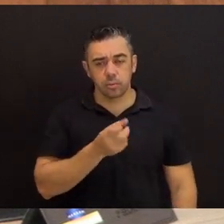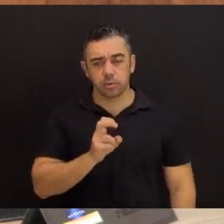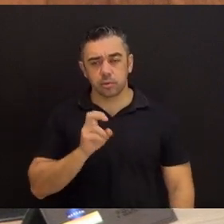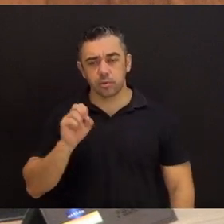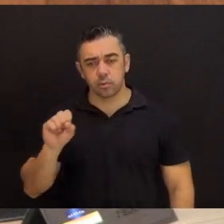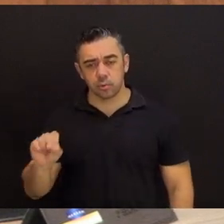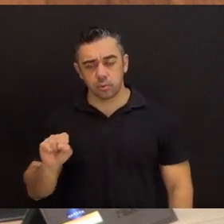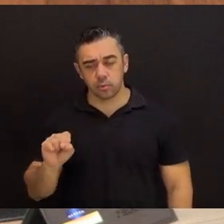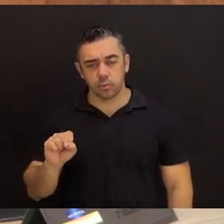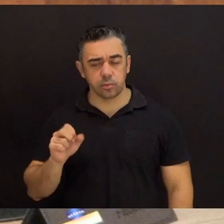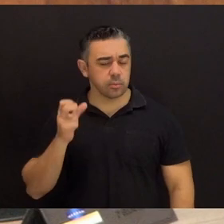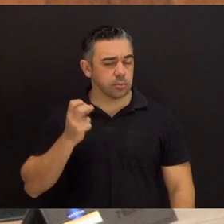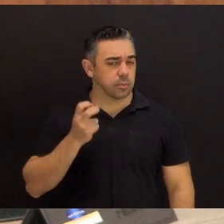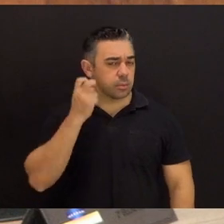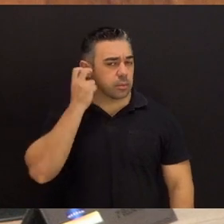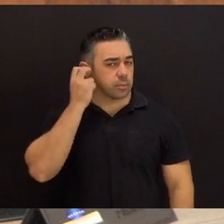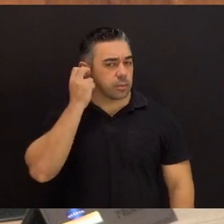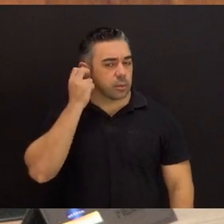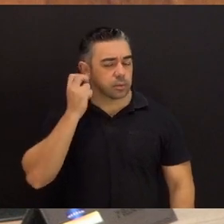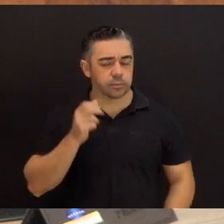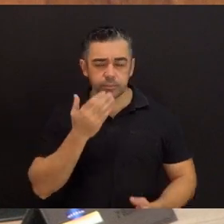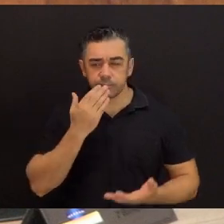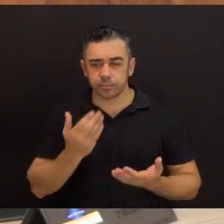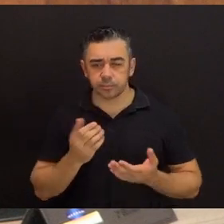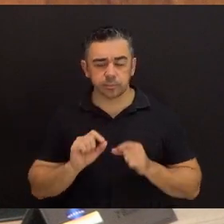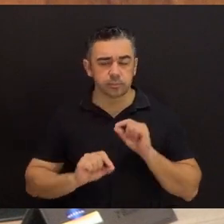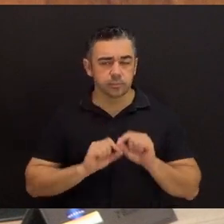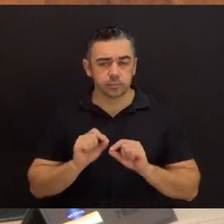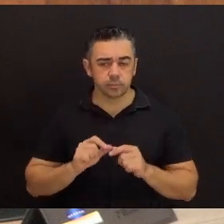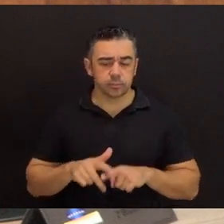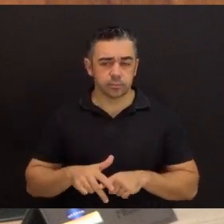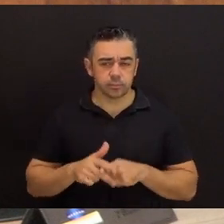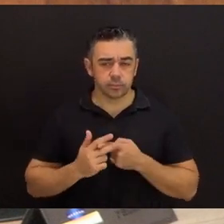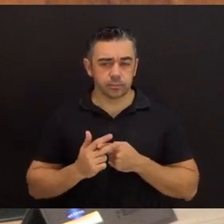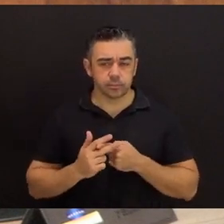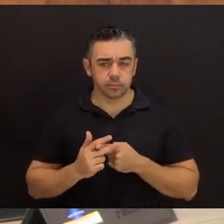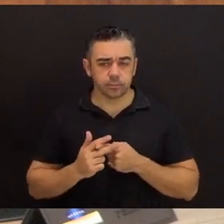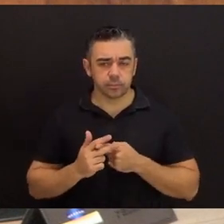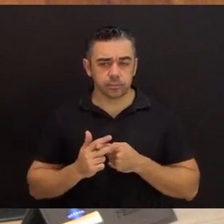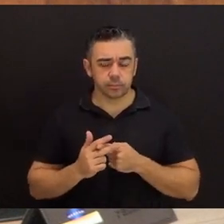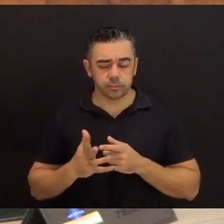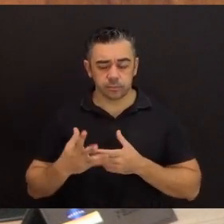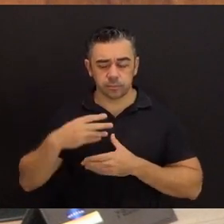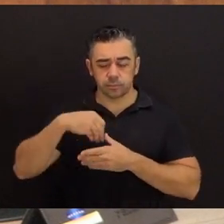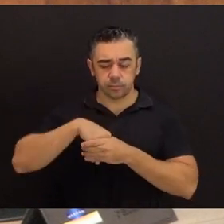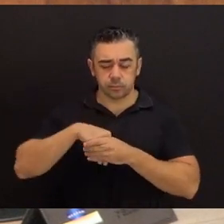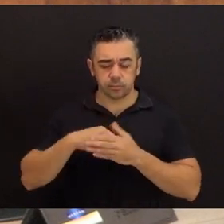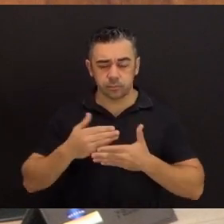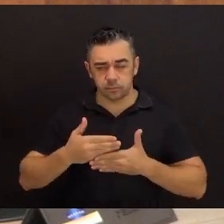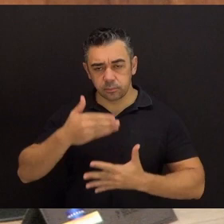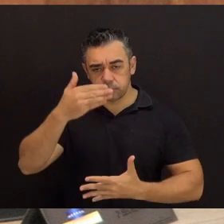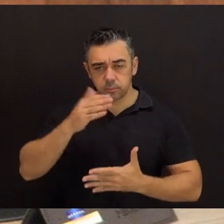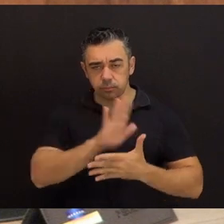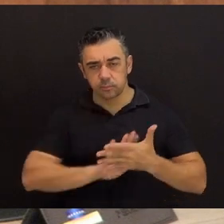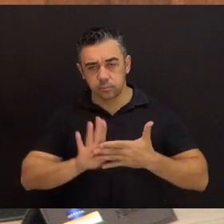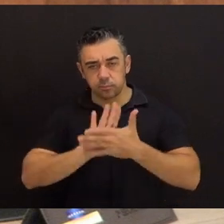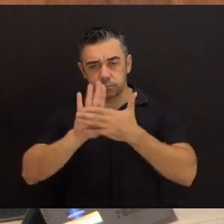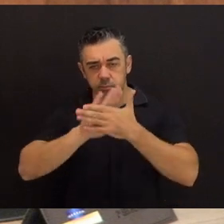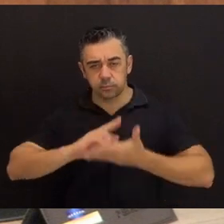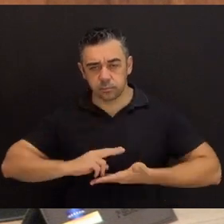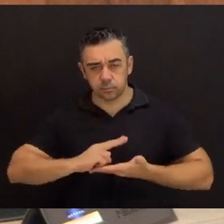do vereador Paulinho Maradona que seja realizada a manutenção nas paredes internas da sala de aula do CMEI